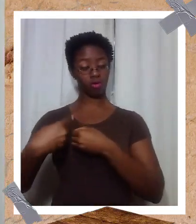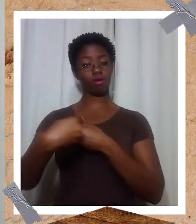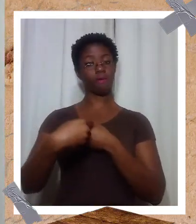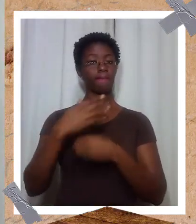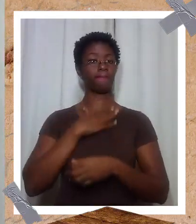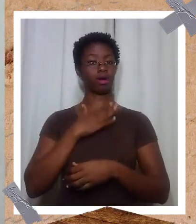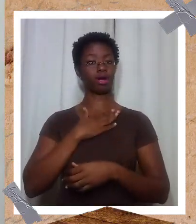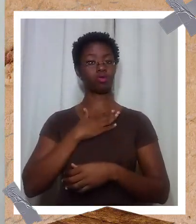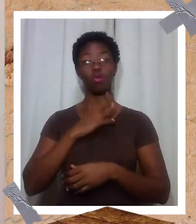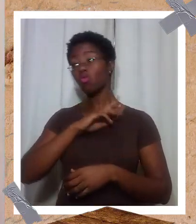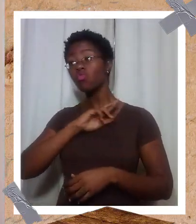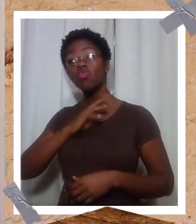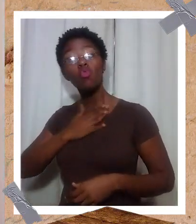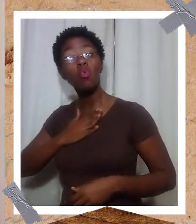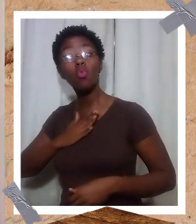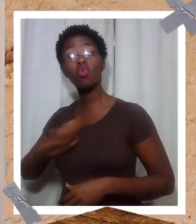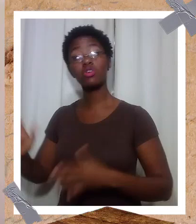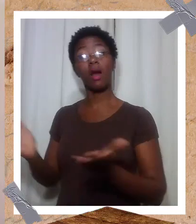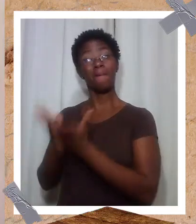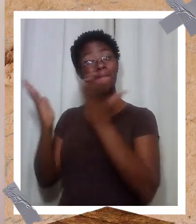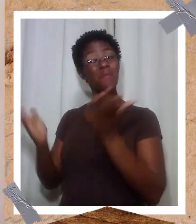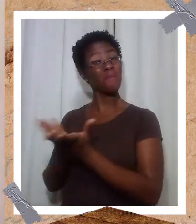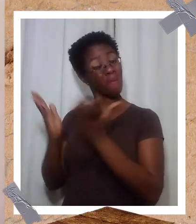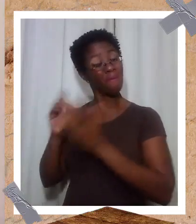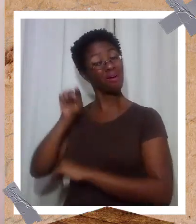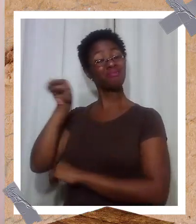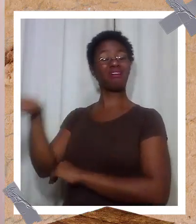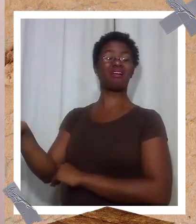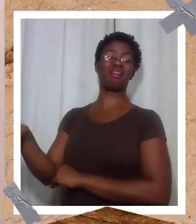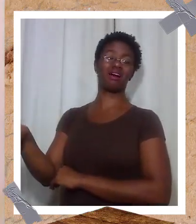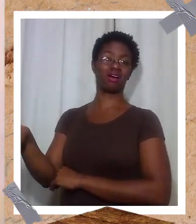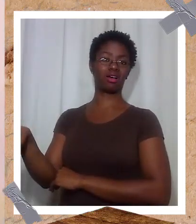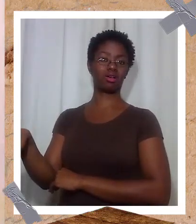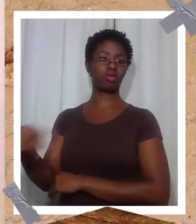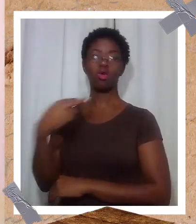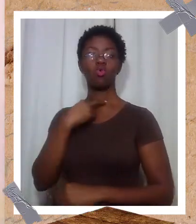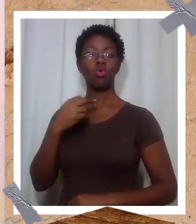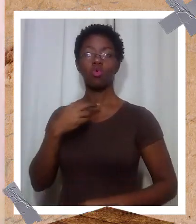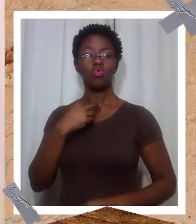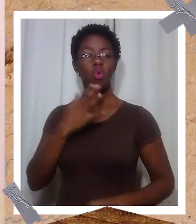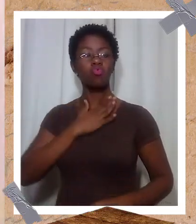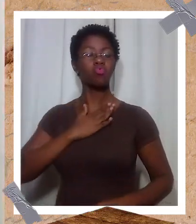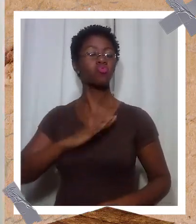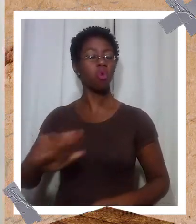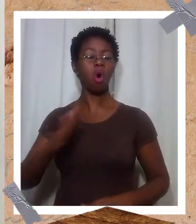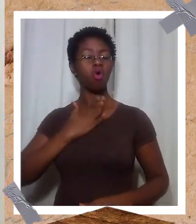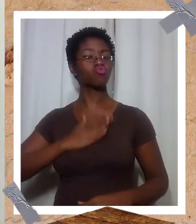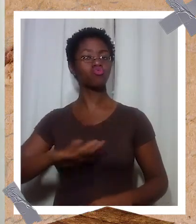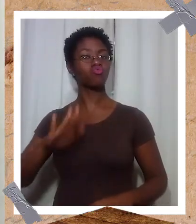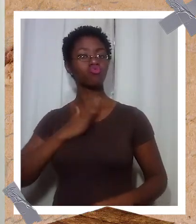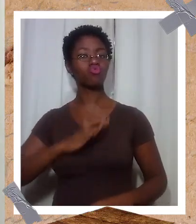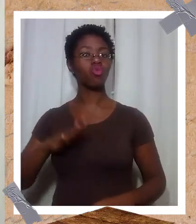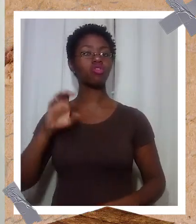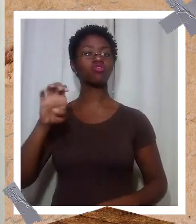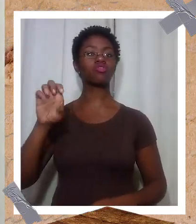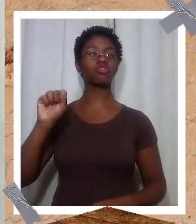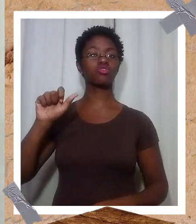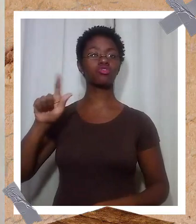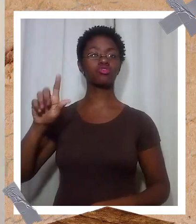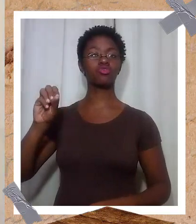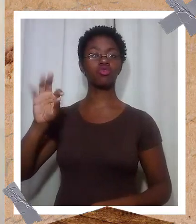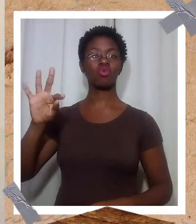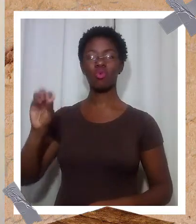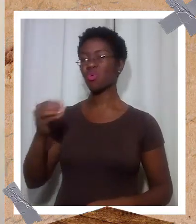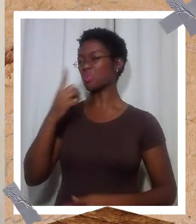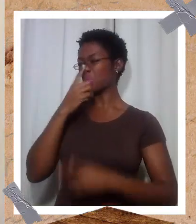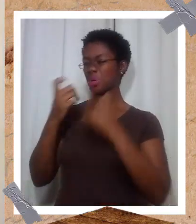não somente minha vida, mas a vida toda da minha comunidade. Eu não gosto do esgoto a céu aberto. Eu não gosto do direito de não ter direito de ter